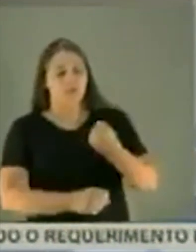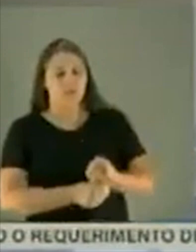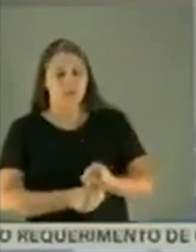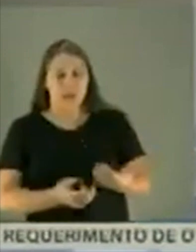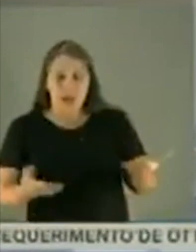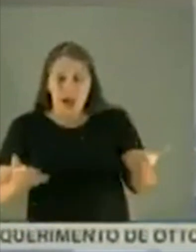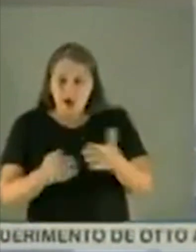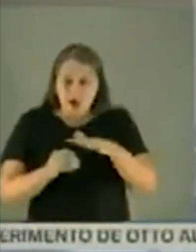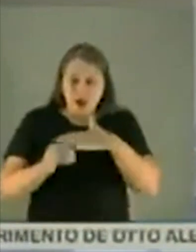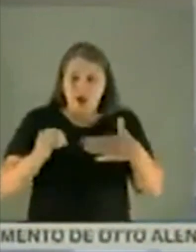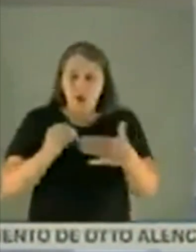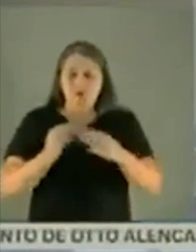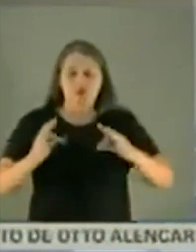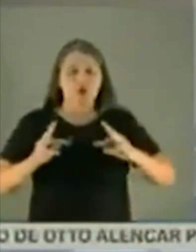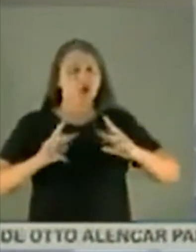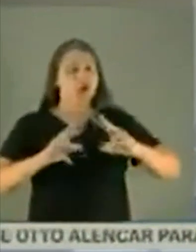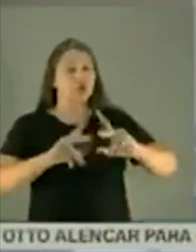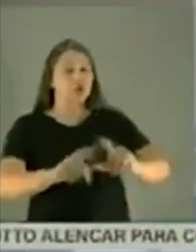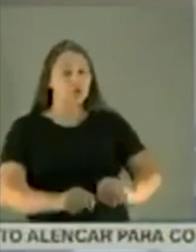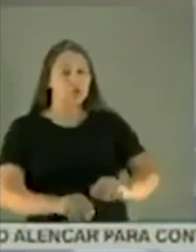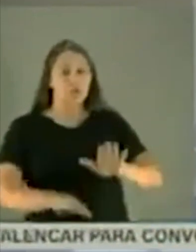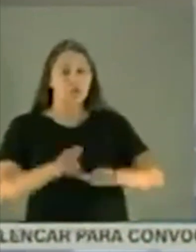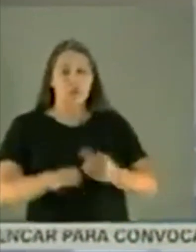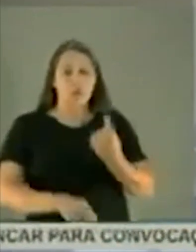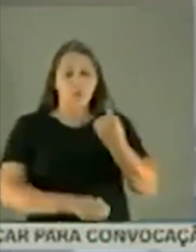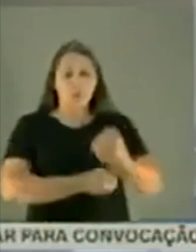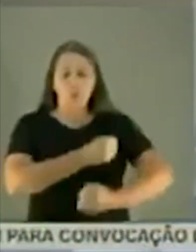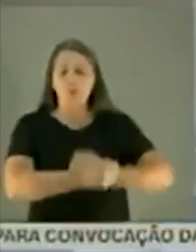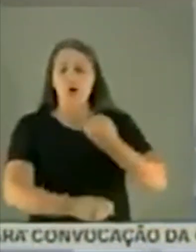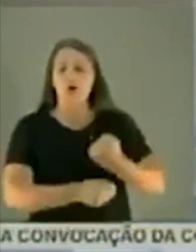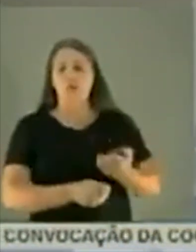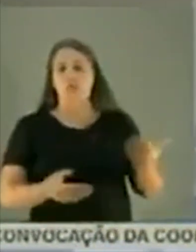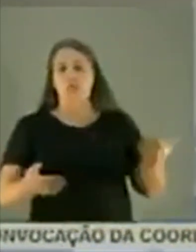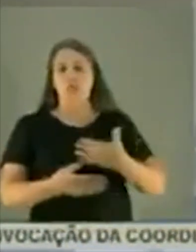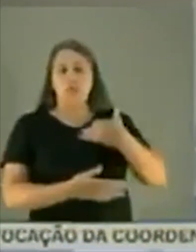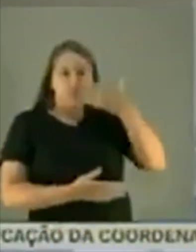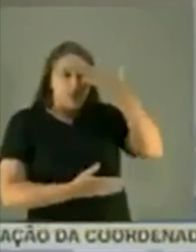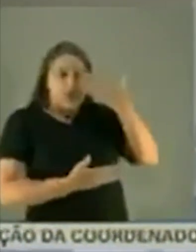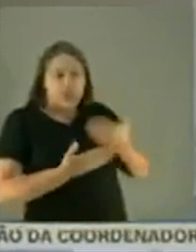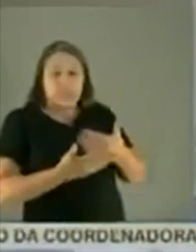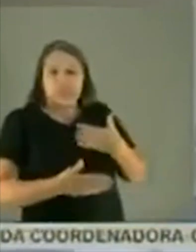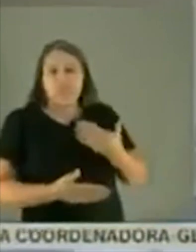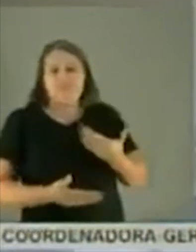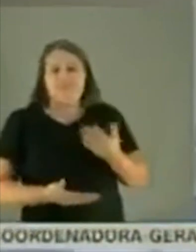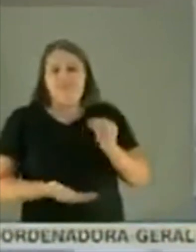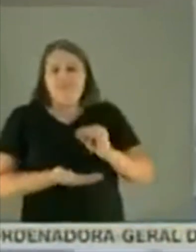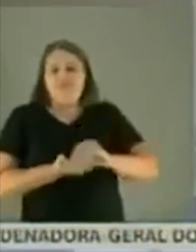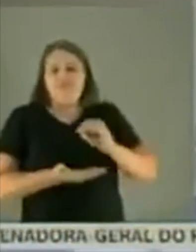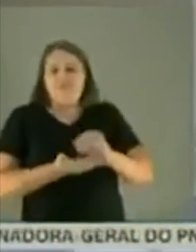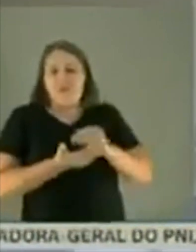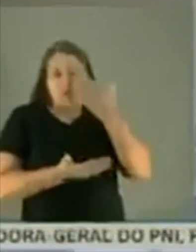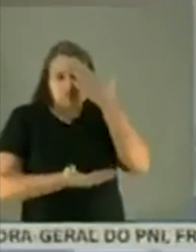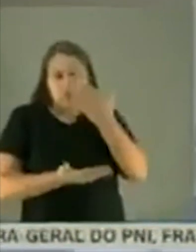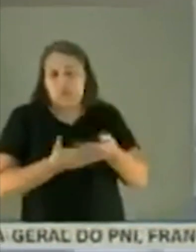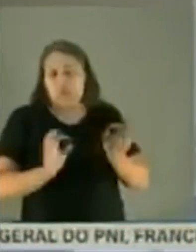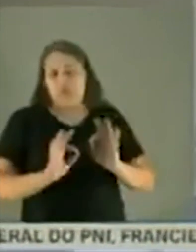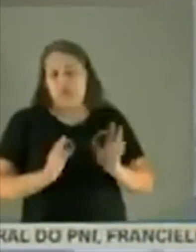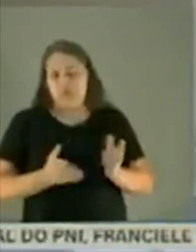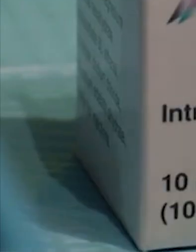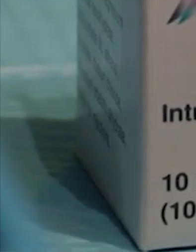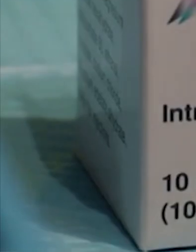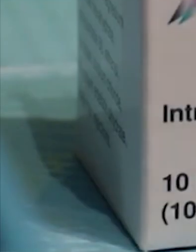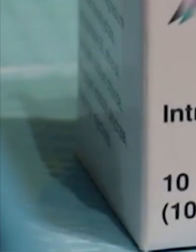pois, segundo ele, o Ministério da Saúde não tem como rastrear como, de fato, os recursos estão sendo aplicados pelos estados e